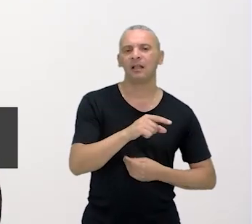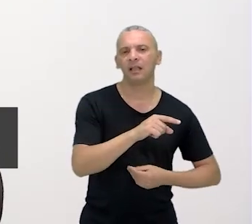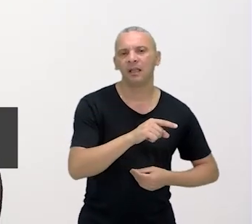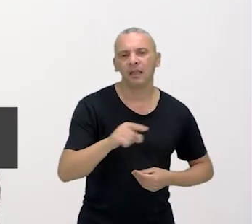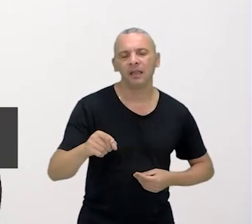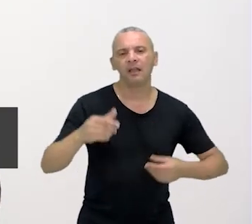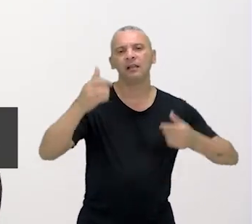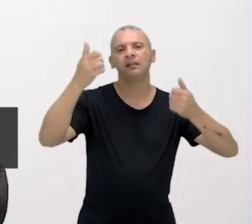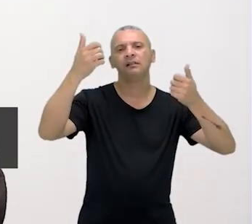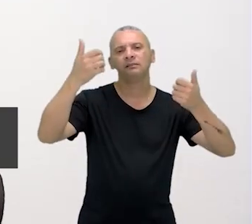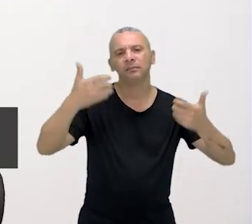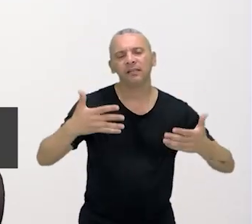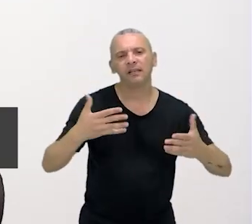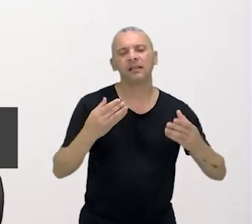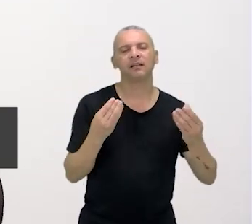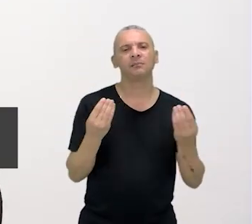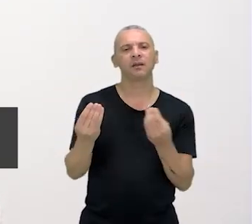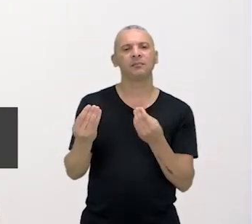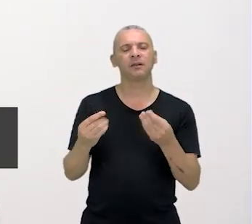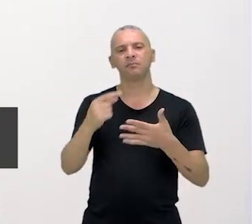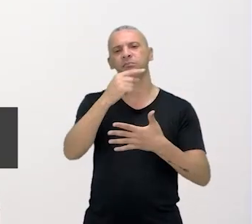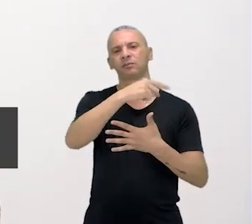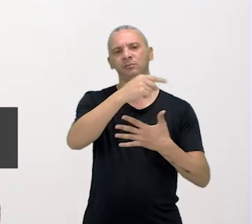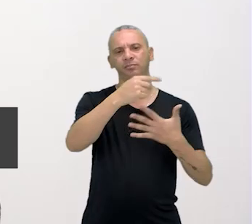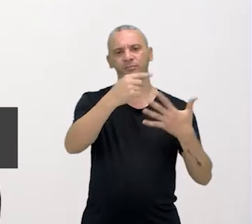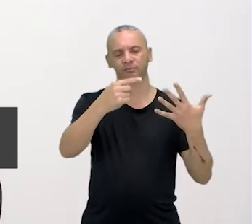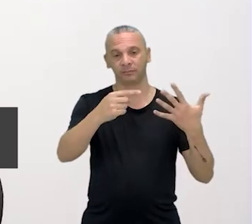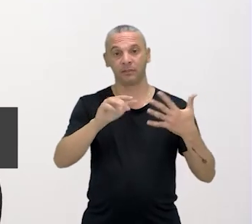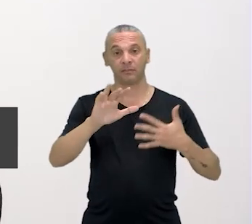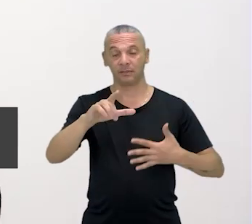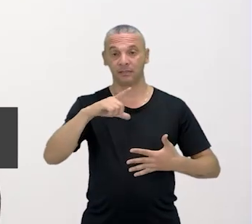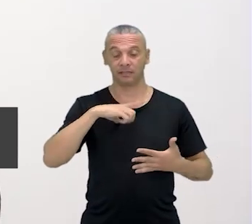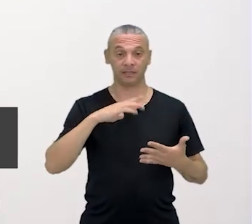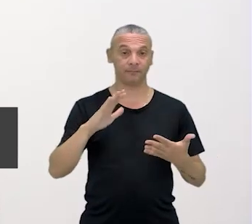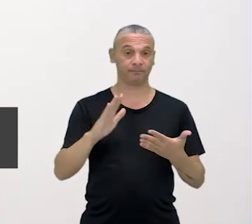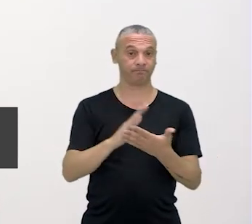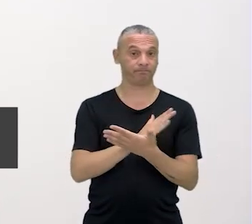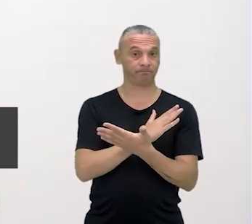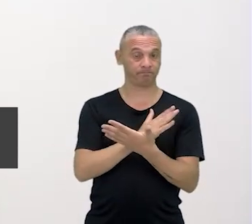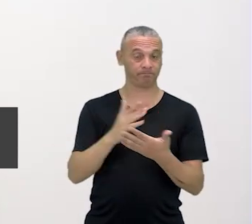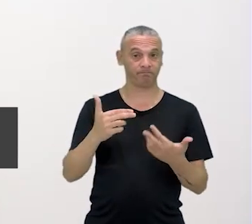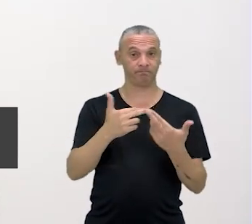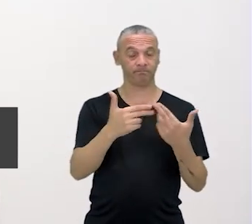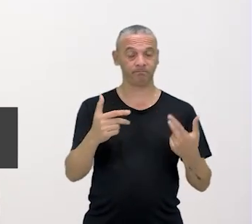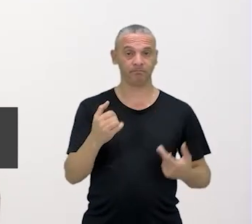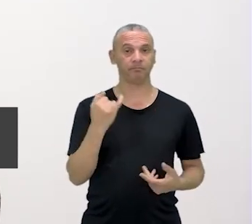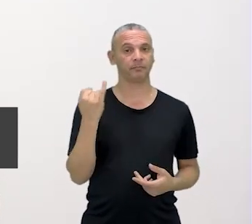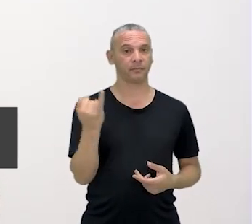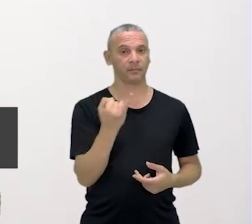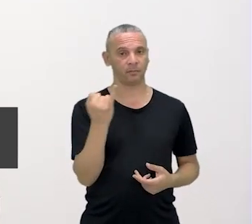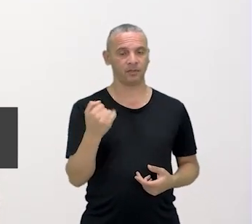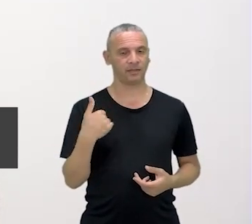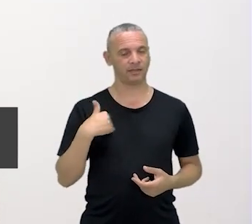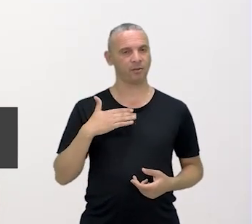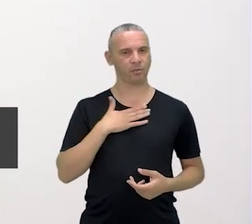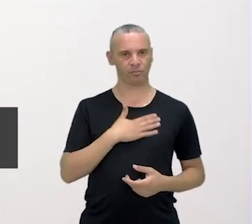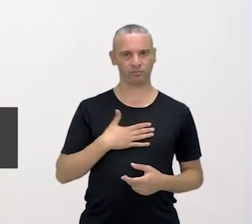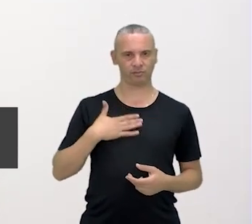né, falar daquelas minúcias, só que tem minúcias que é muito interessante, ele faz uma coisa que eu achei